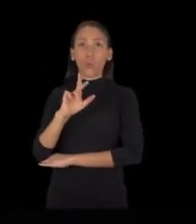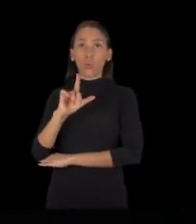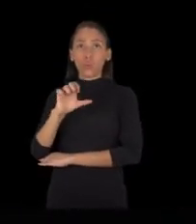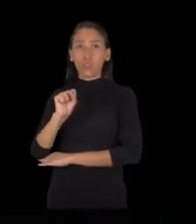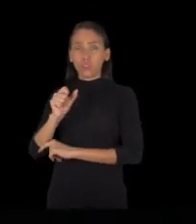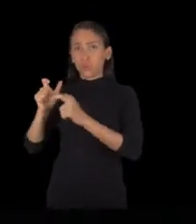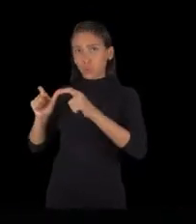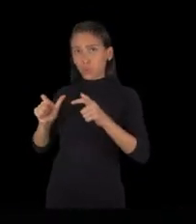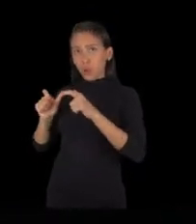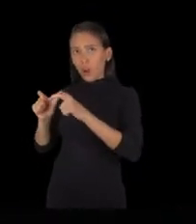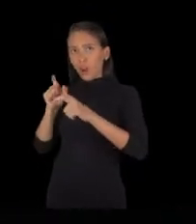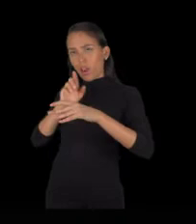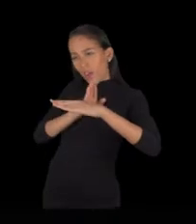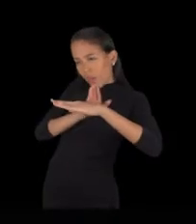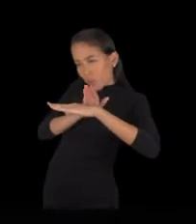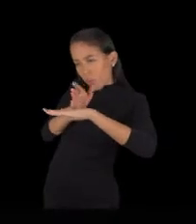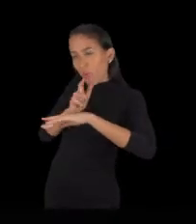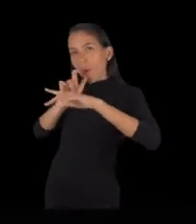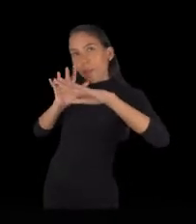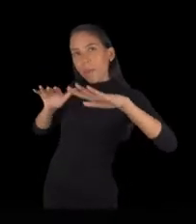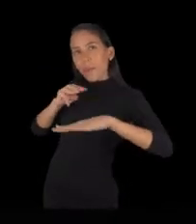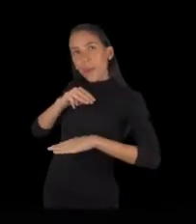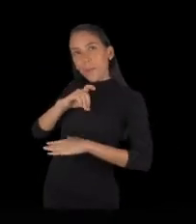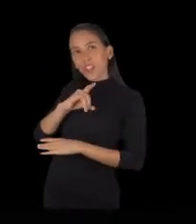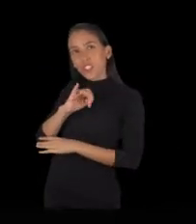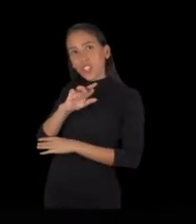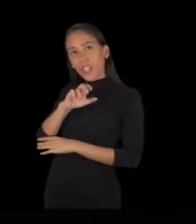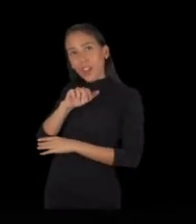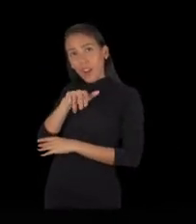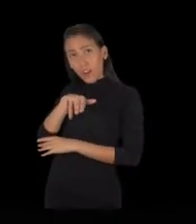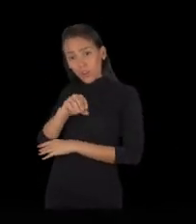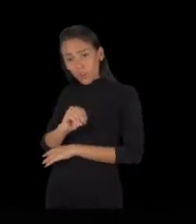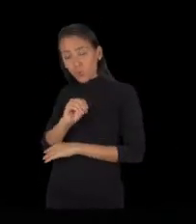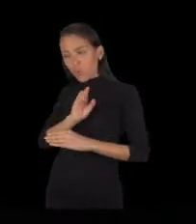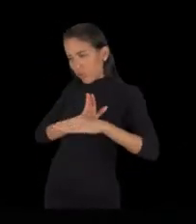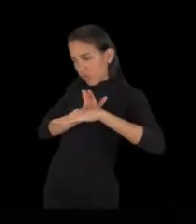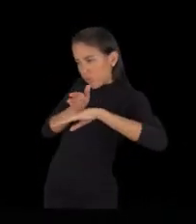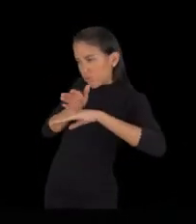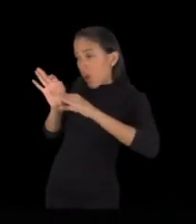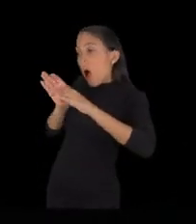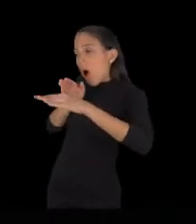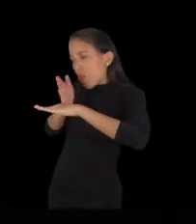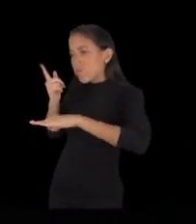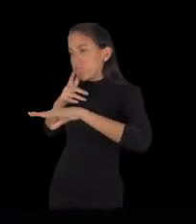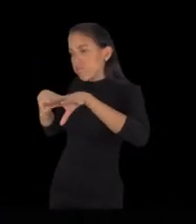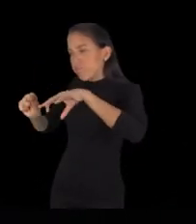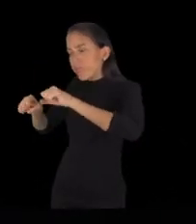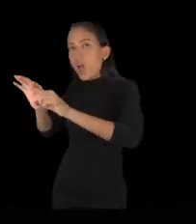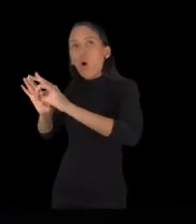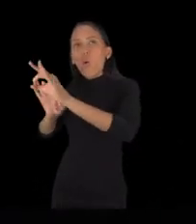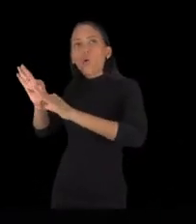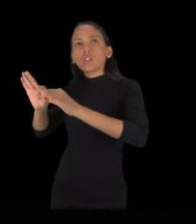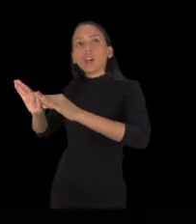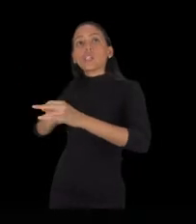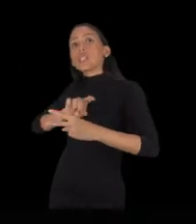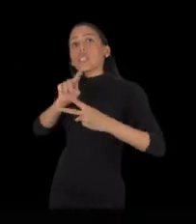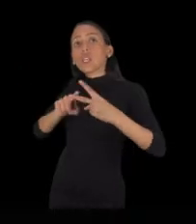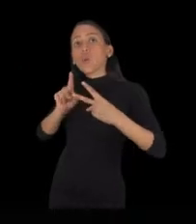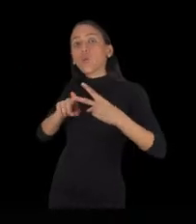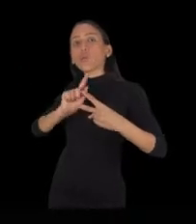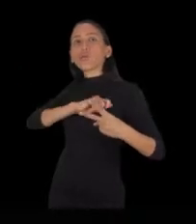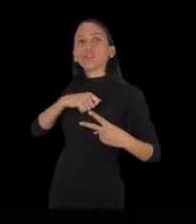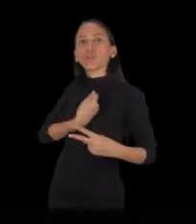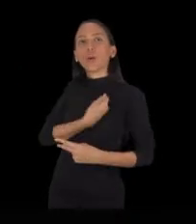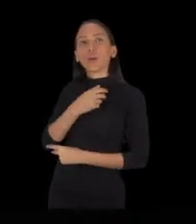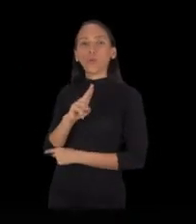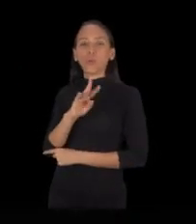Mediterrâneo e aí então eles organizaram uma outra divisão geográfica do espaço chamada Espanha Ulterior.